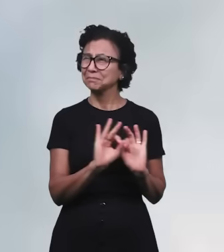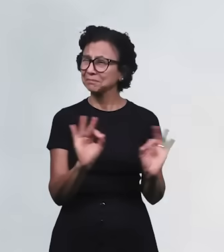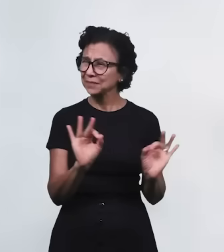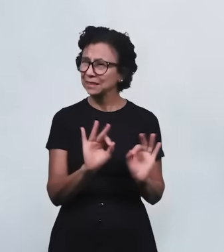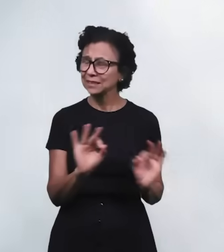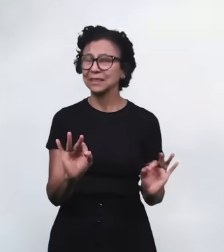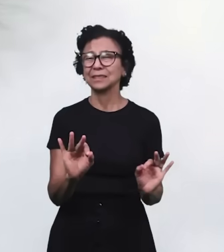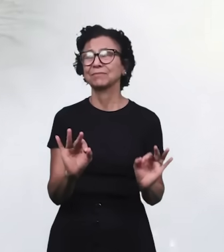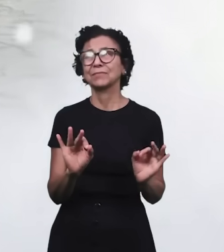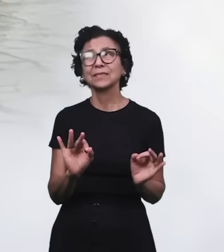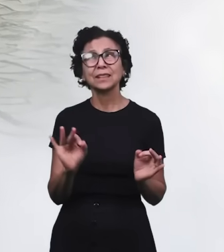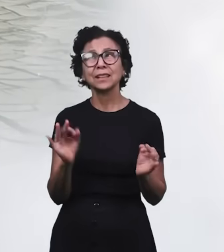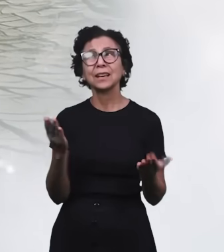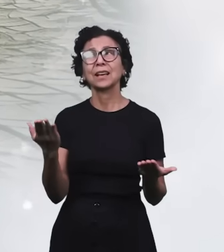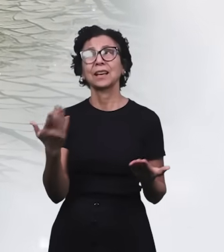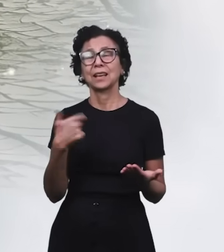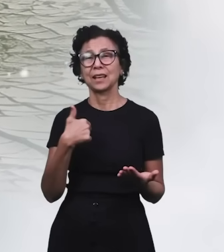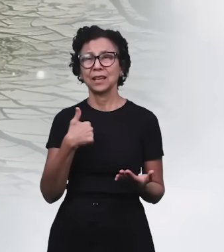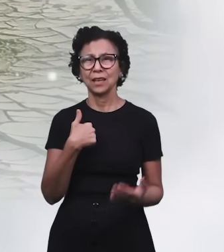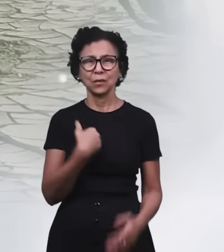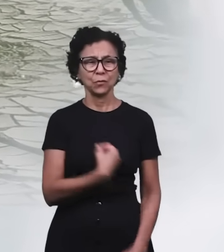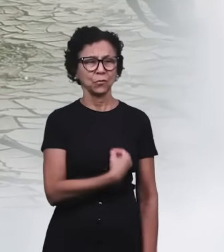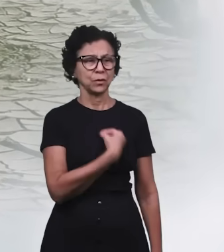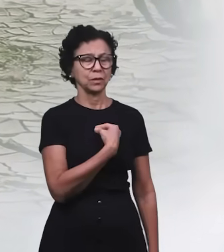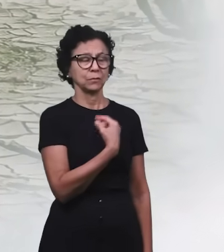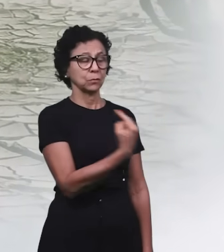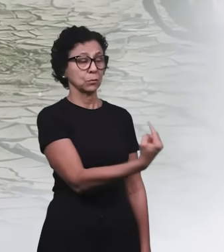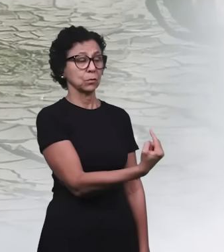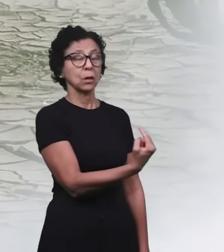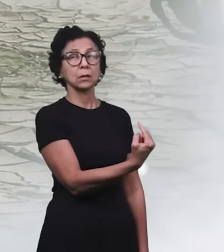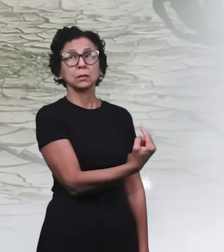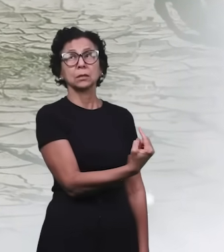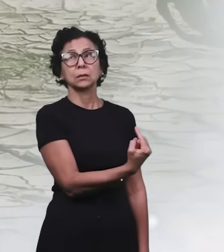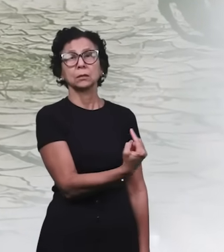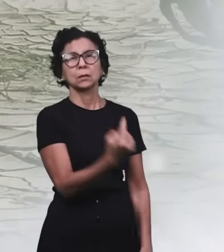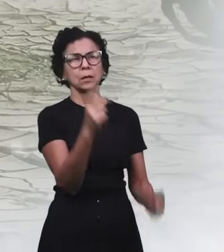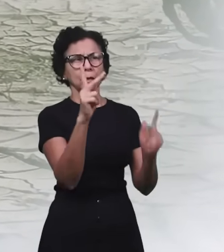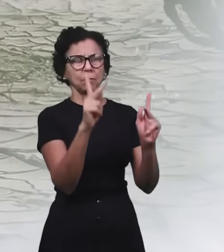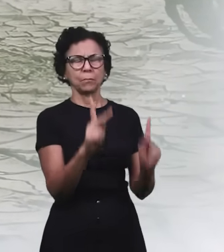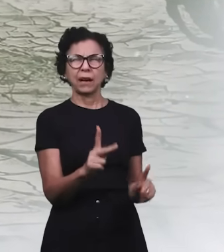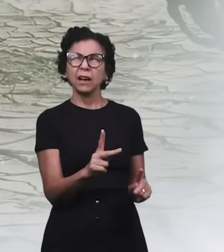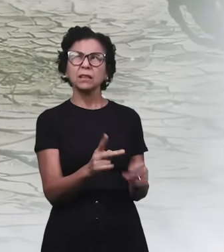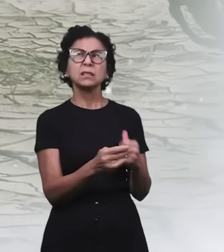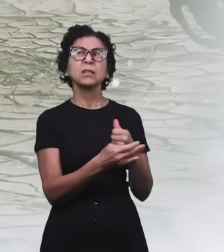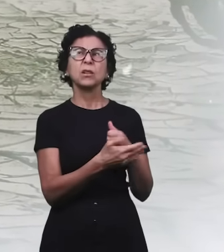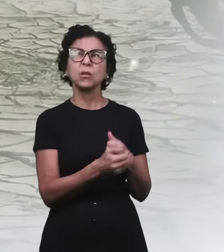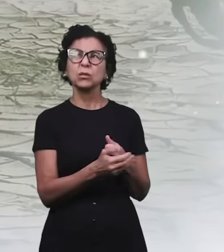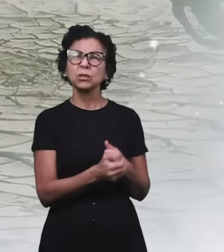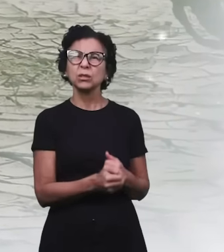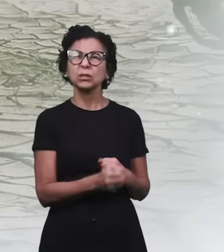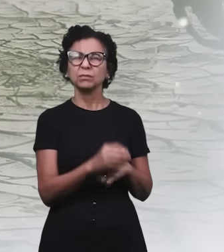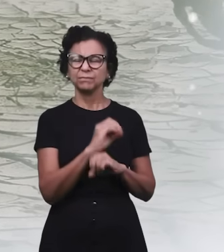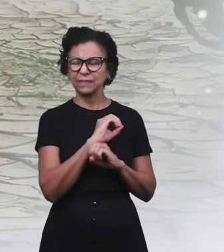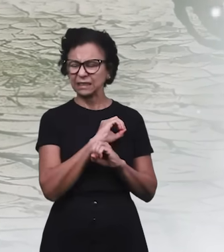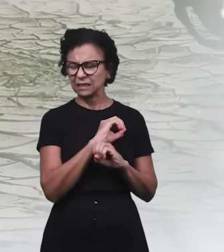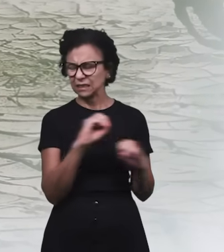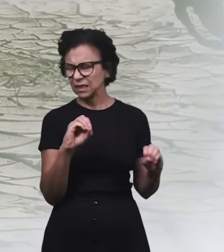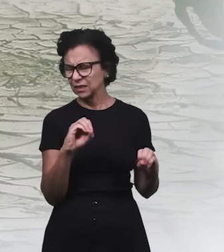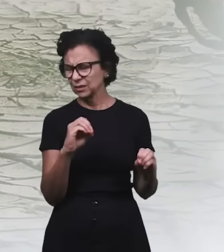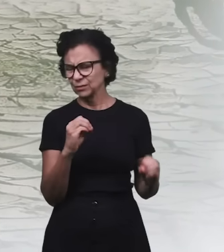consolação. Eu vivo vagando no mundo, sem paz, sem